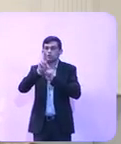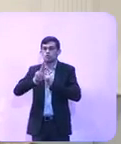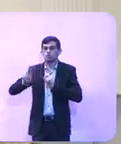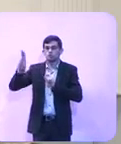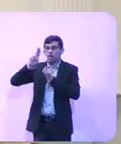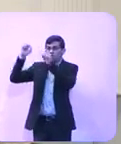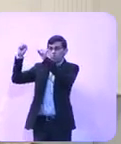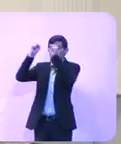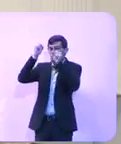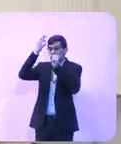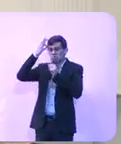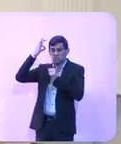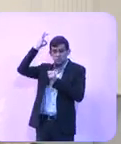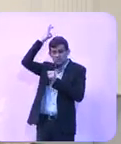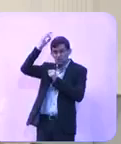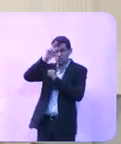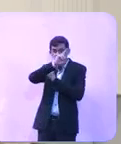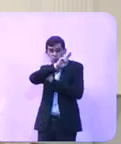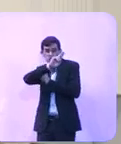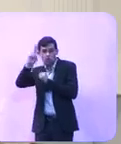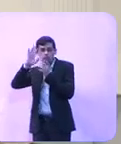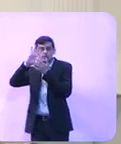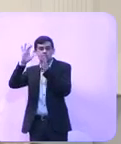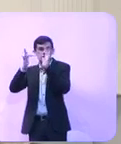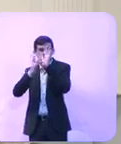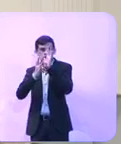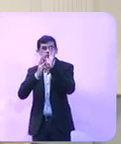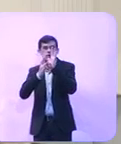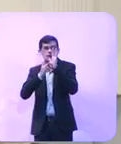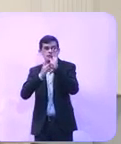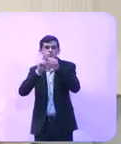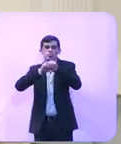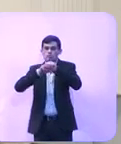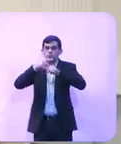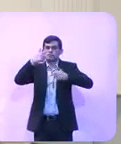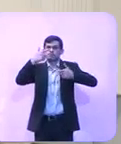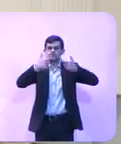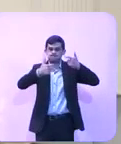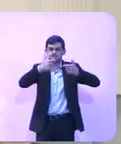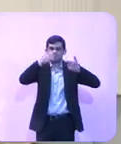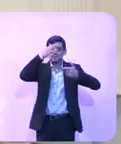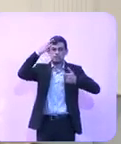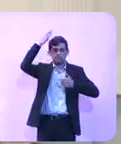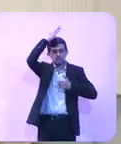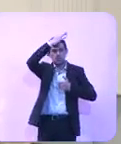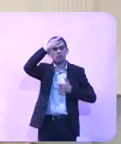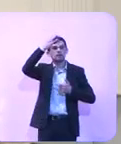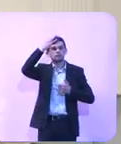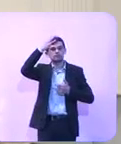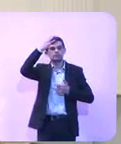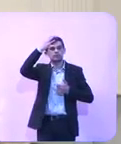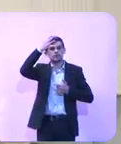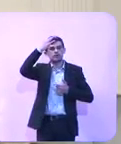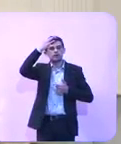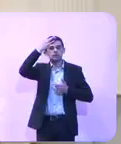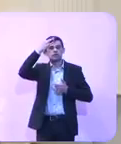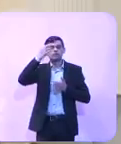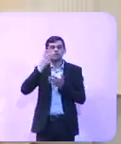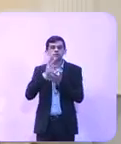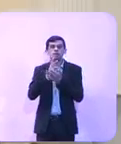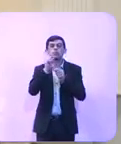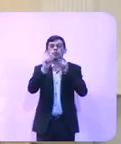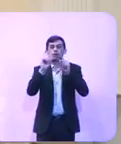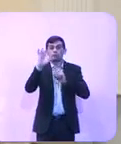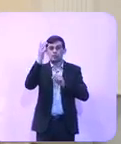Espírito Santo, a autoridade do nome de Jesus para esses enfrentamentos. A batalha espiritual se trava contra